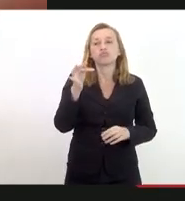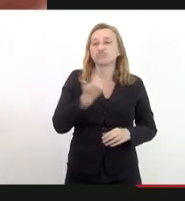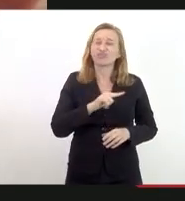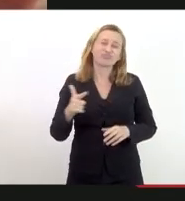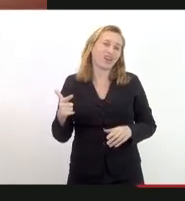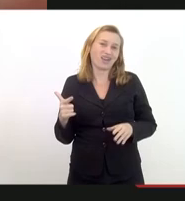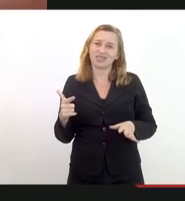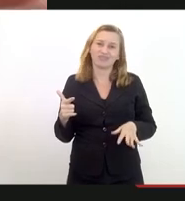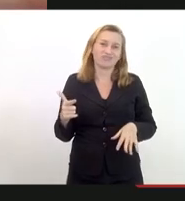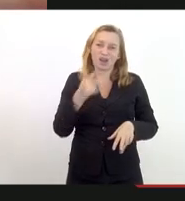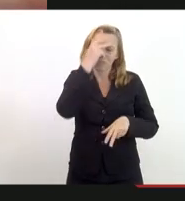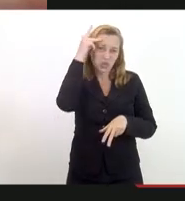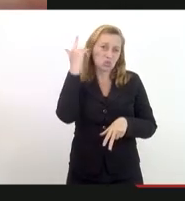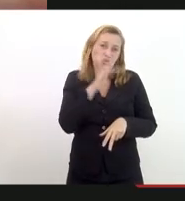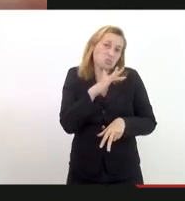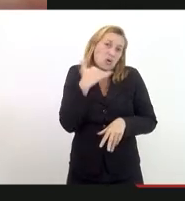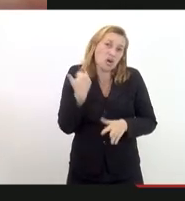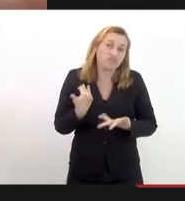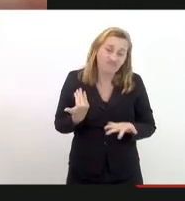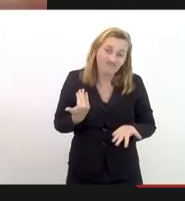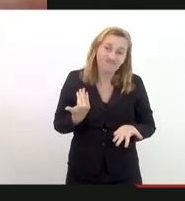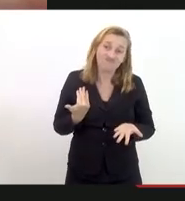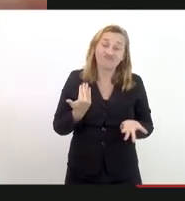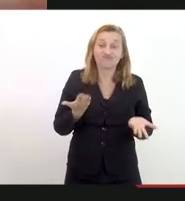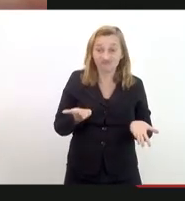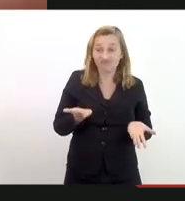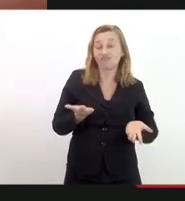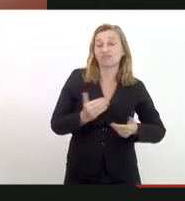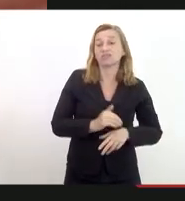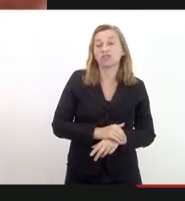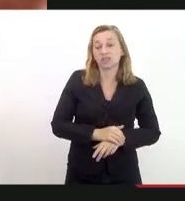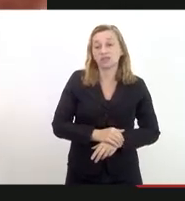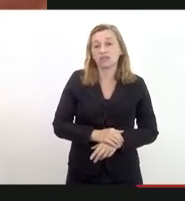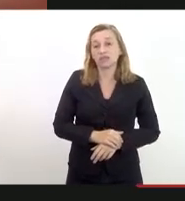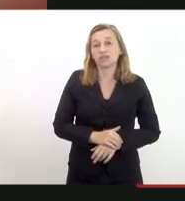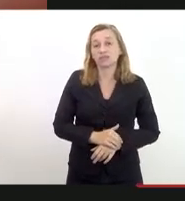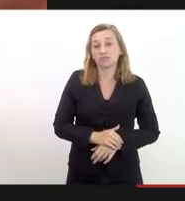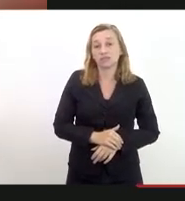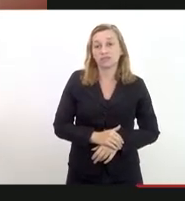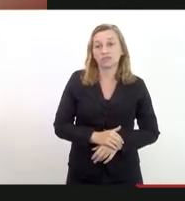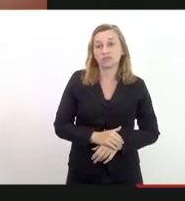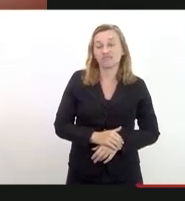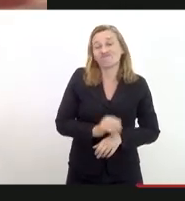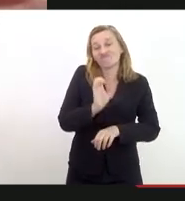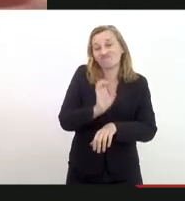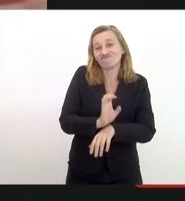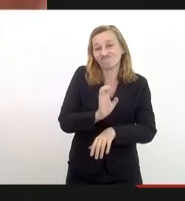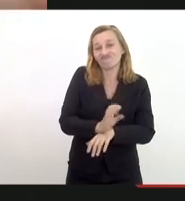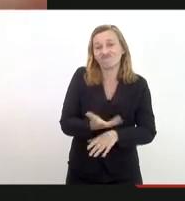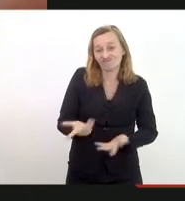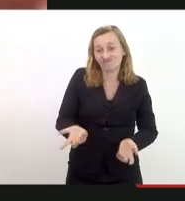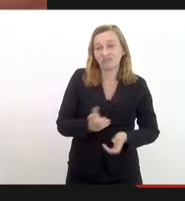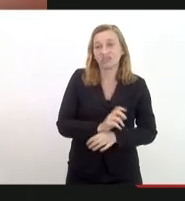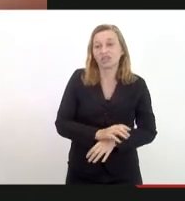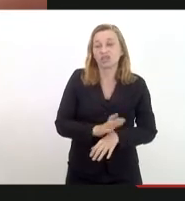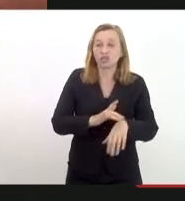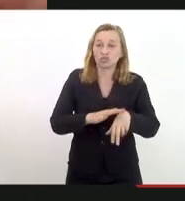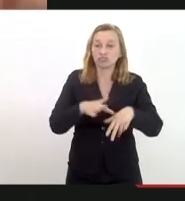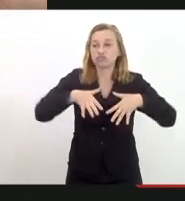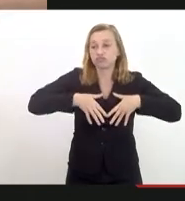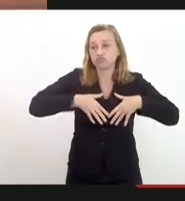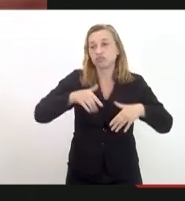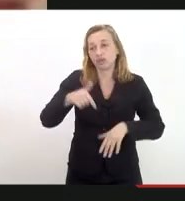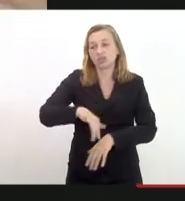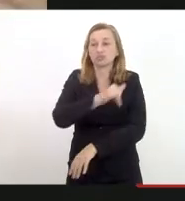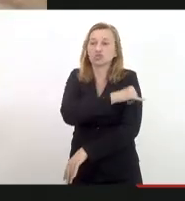mais pessoas morrendo pela omissão do Estado por tuberculose aqui no Estado do Rio de